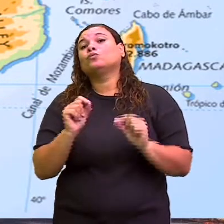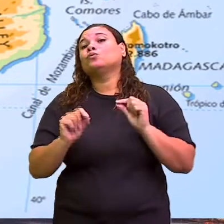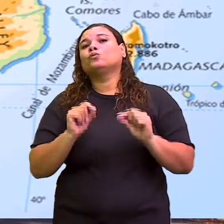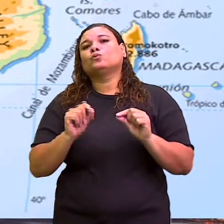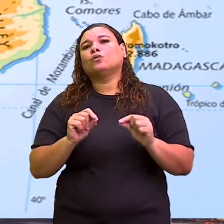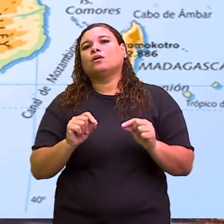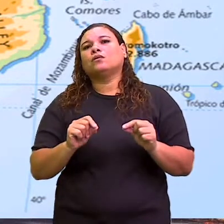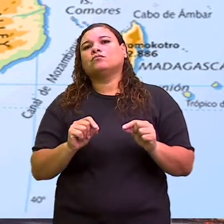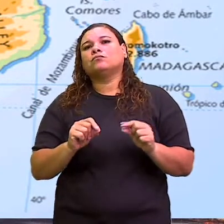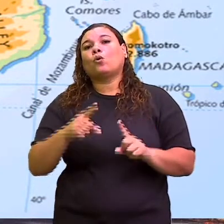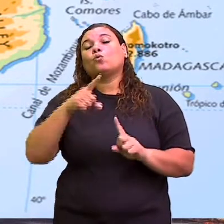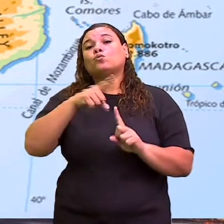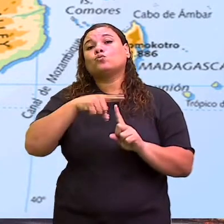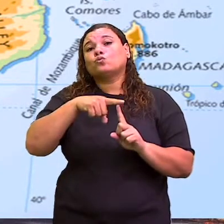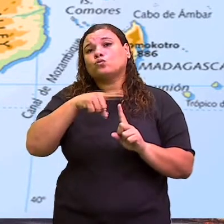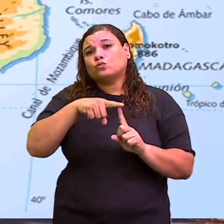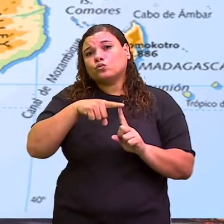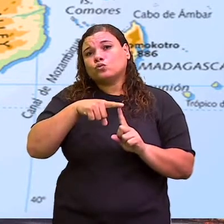Nós temos